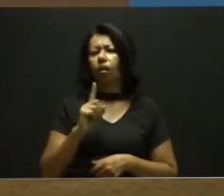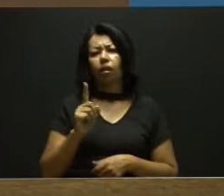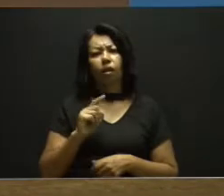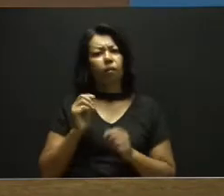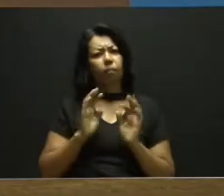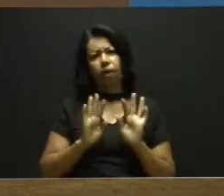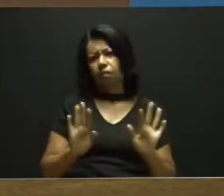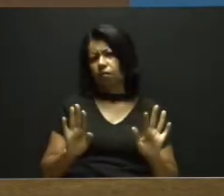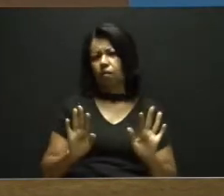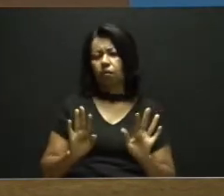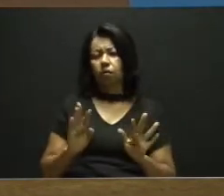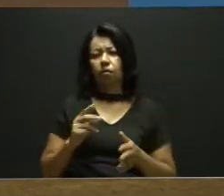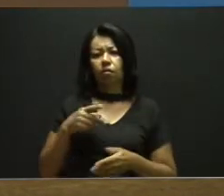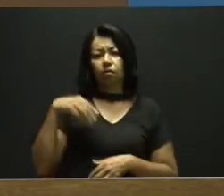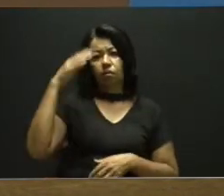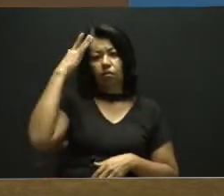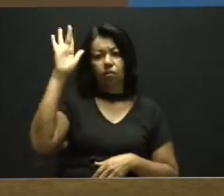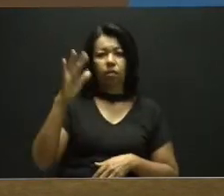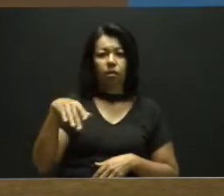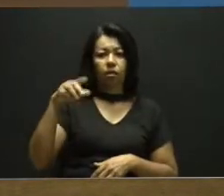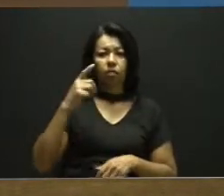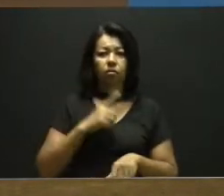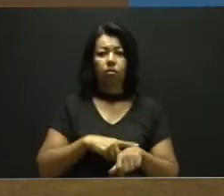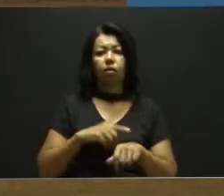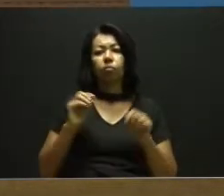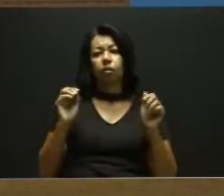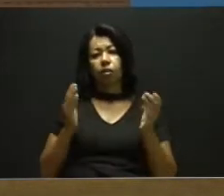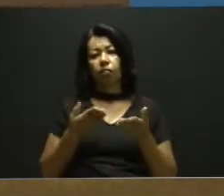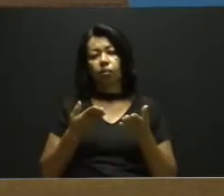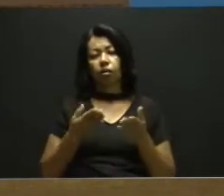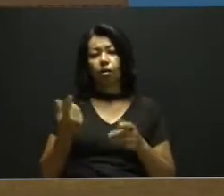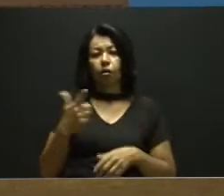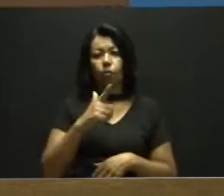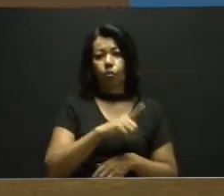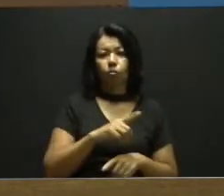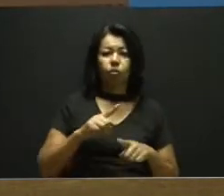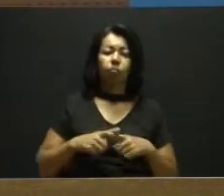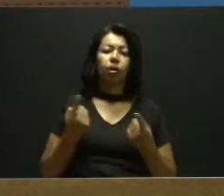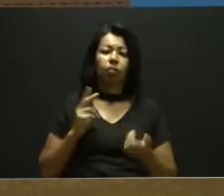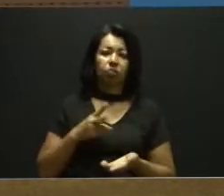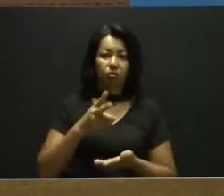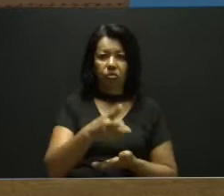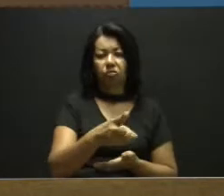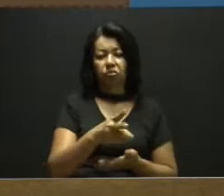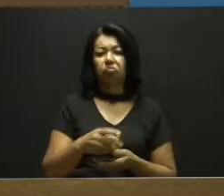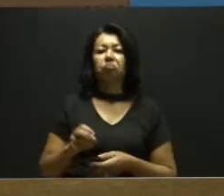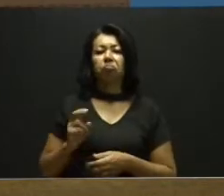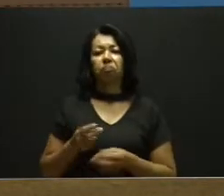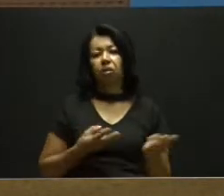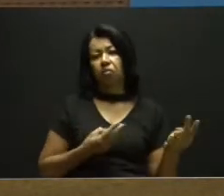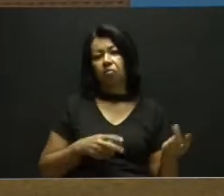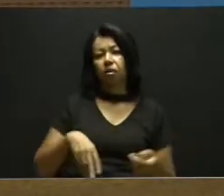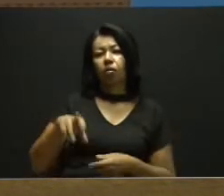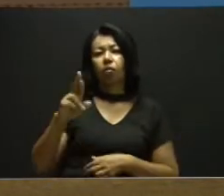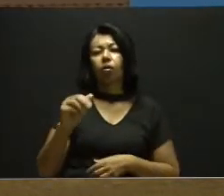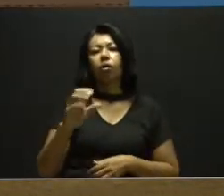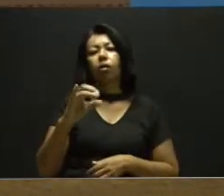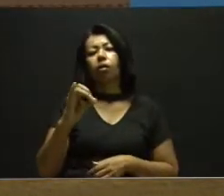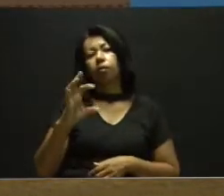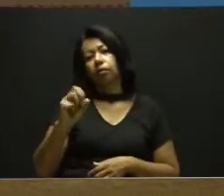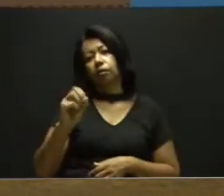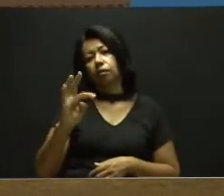sei que os tempos são outros mas não menos assista as diferenças raciais